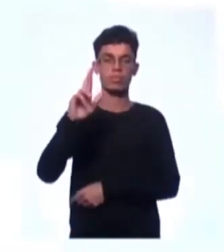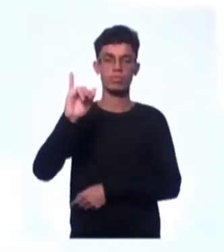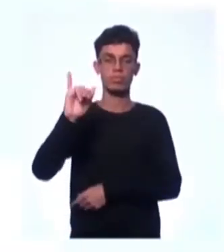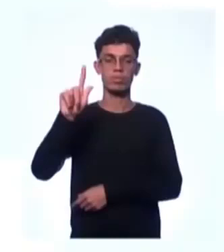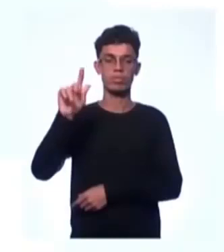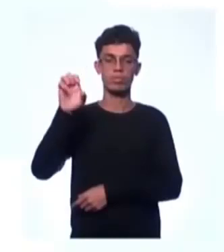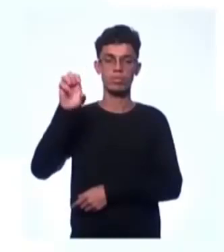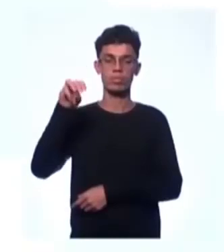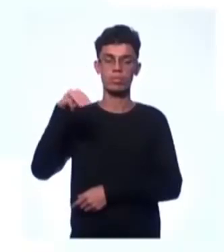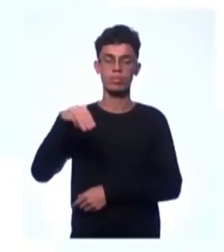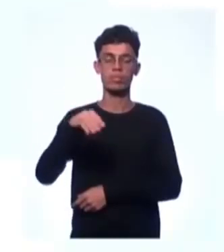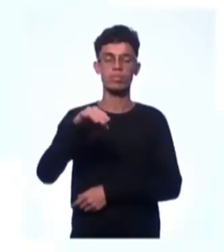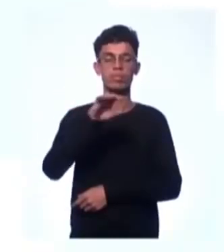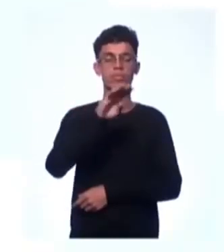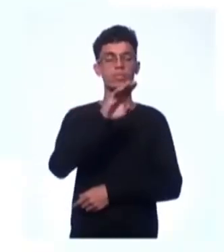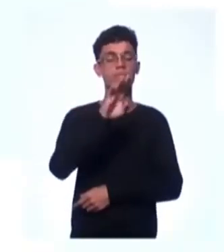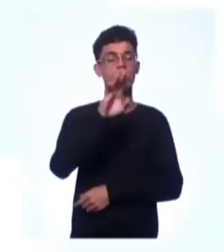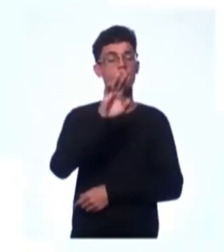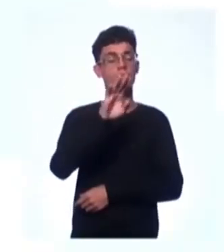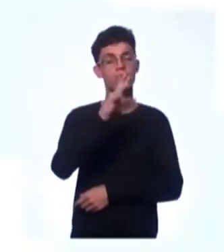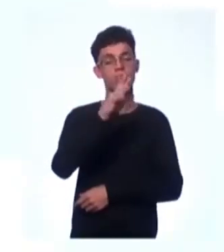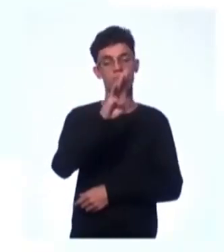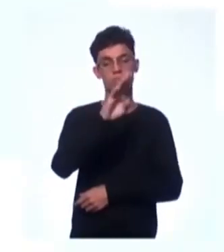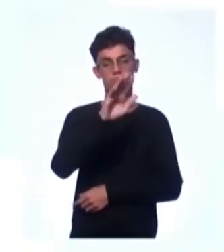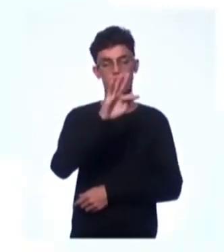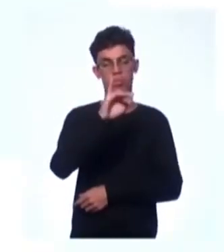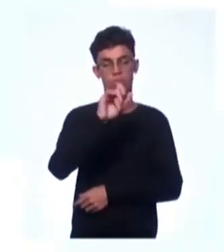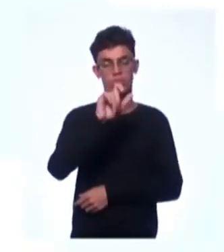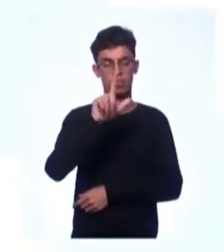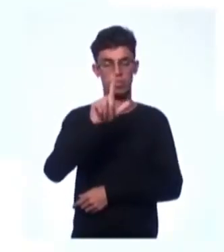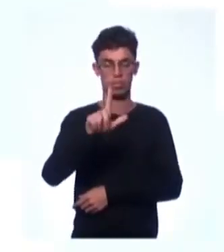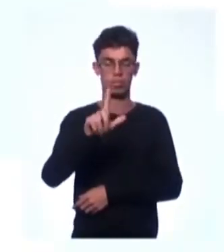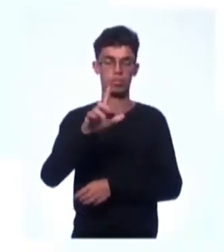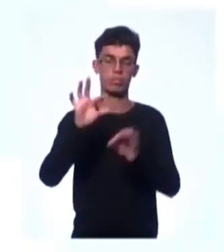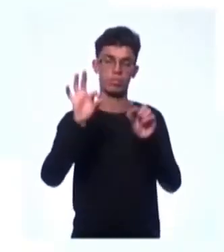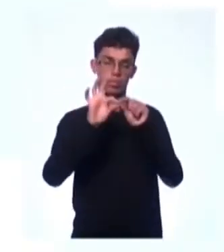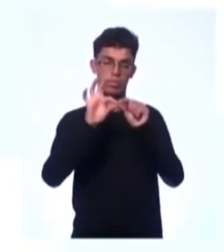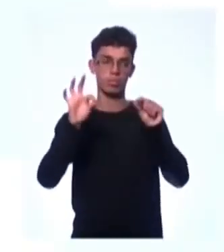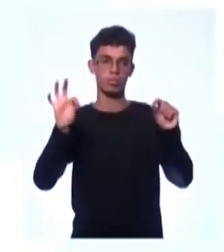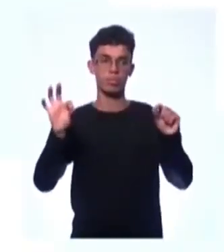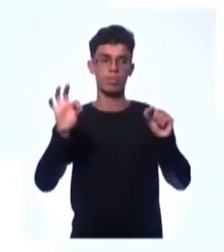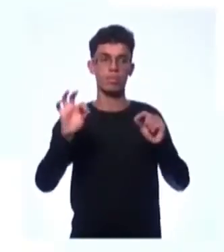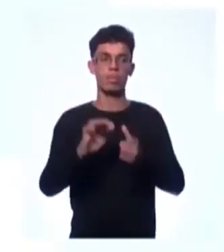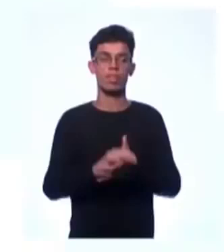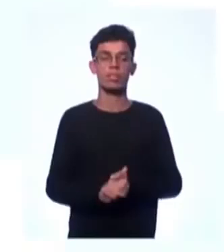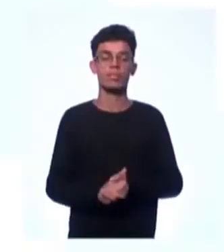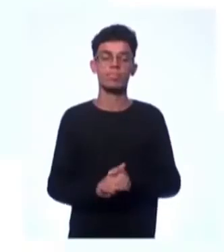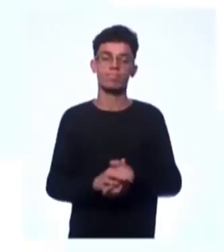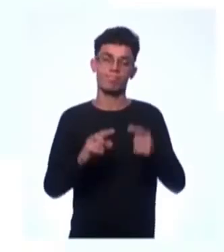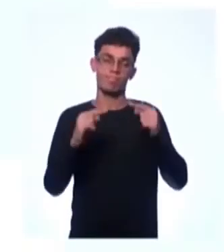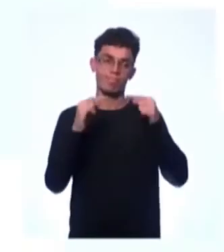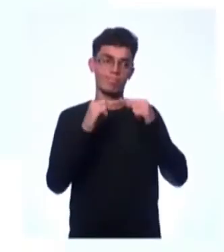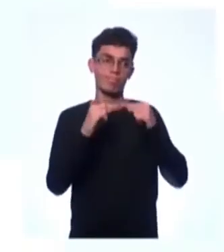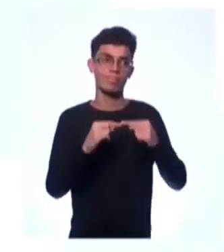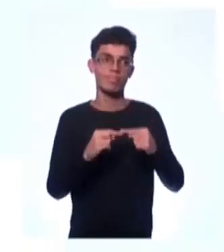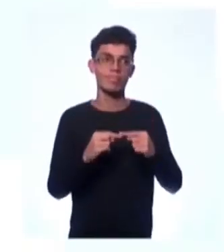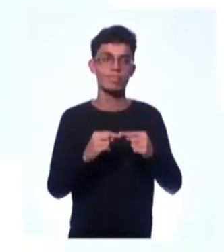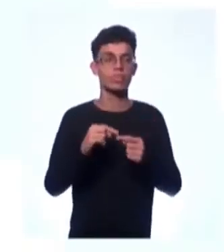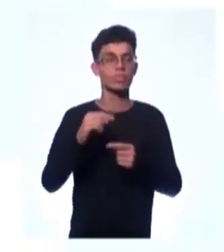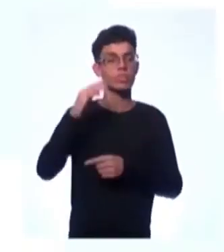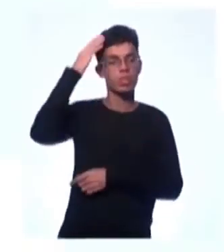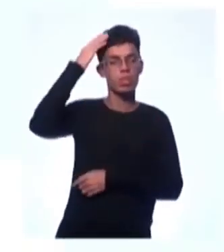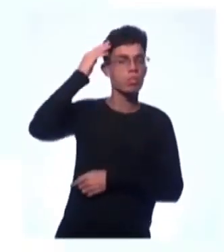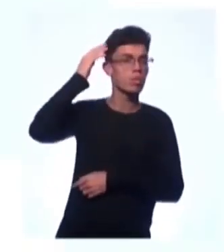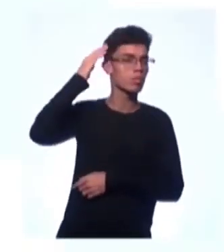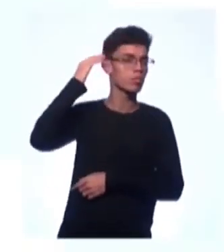terra ao extremo do B fio. Vamos achar uma Nós corzinha vamos bem mostrar. bonitinha. Olha aí, para combinar com esse estilo novo do cabelo do Giba.